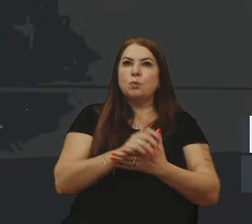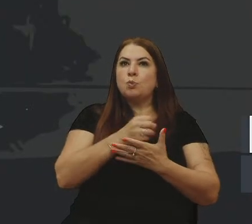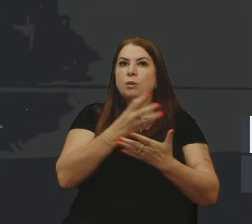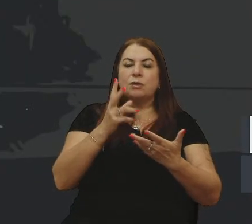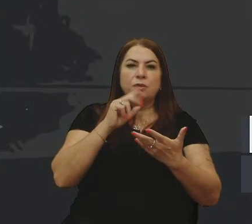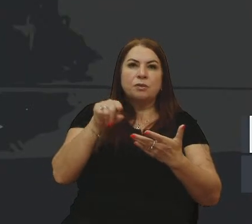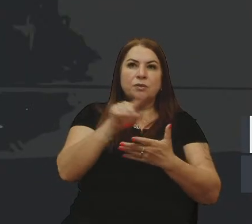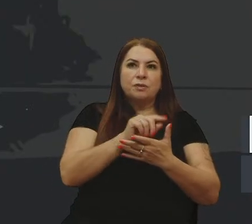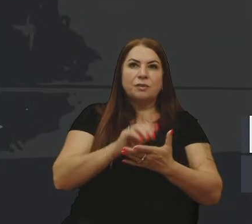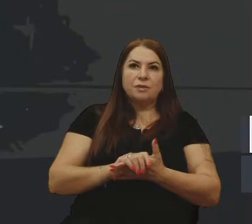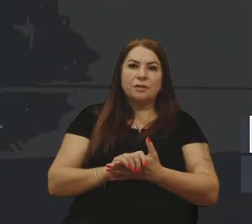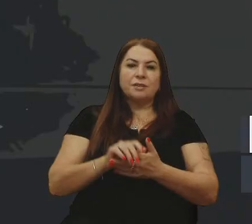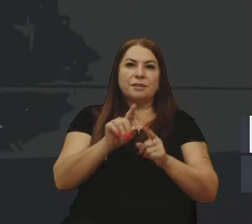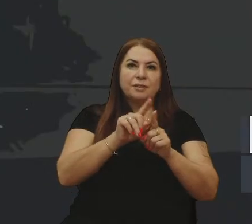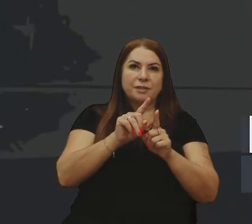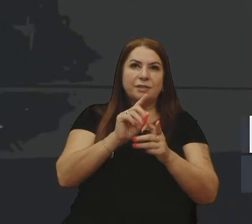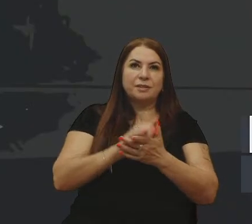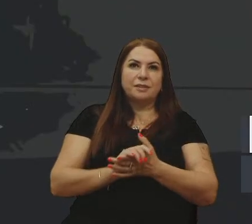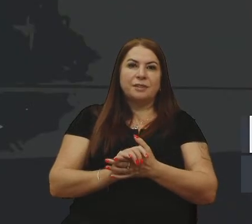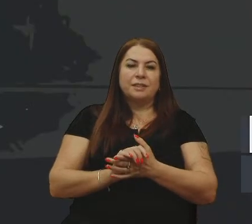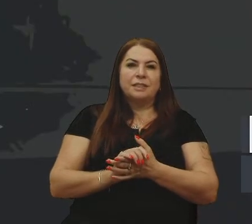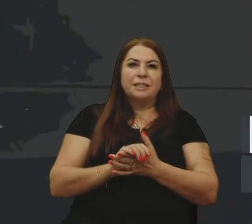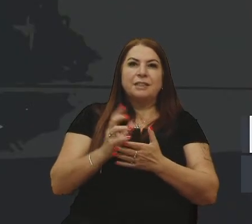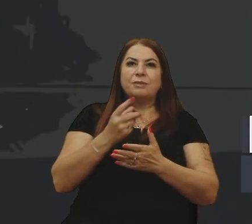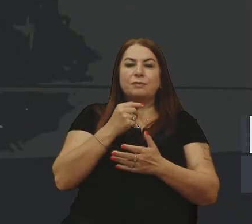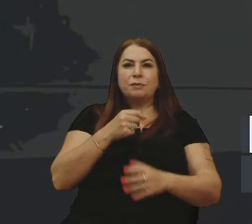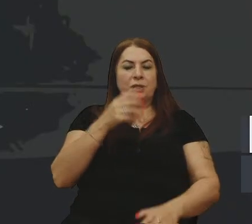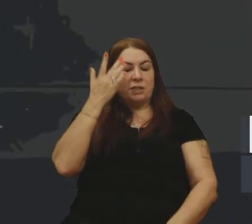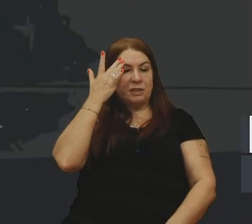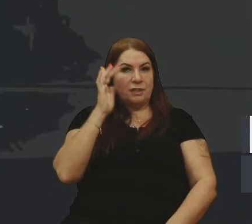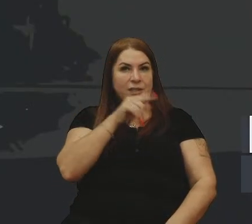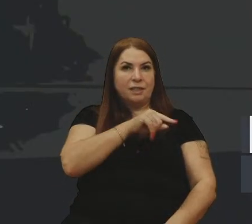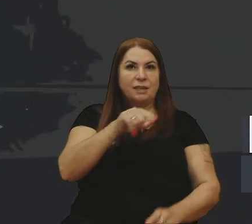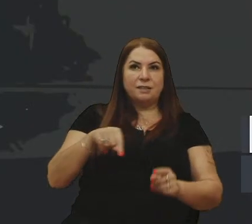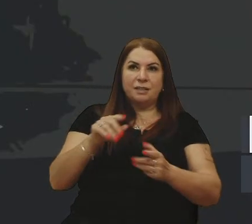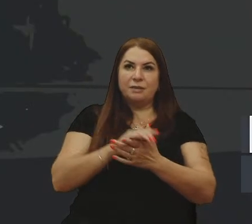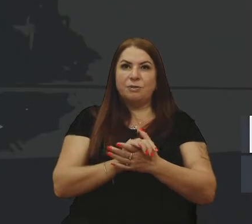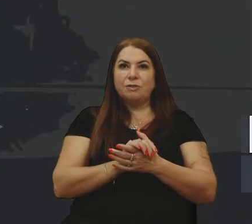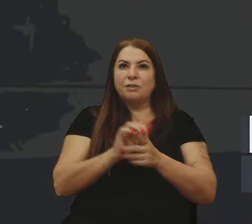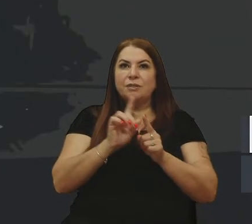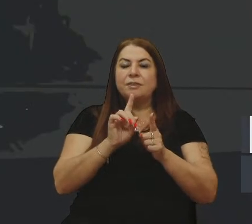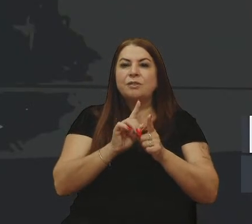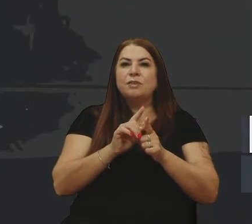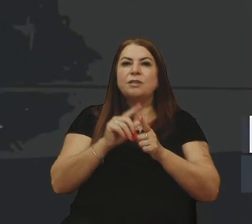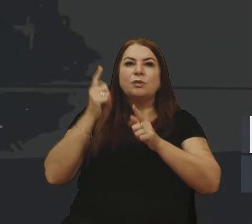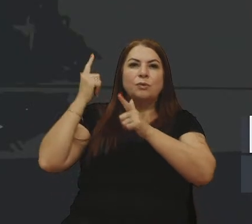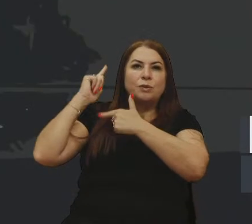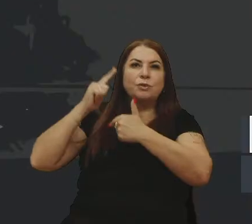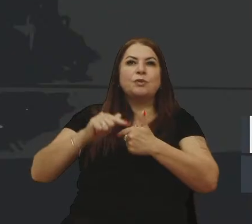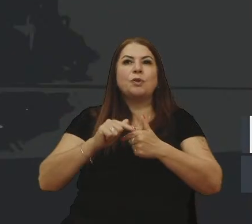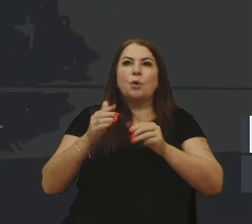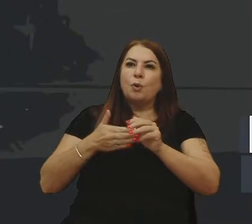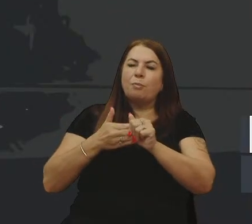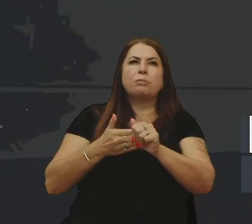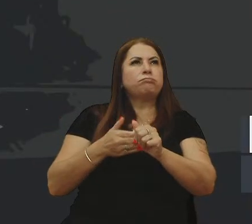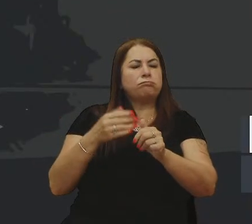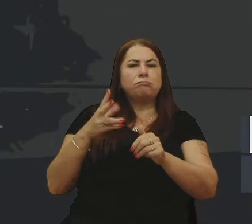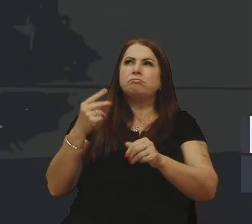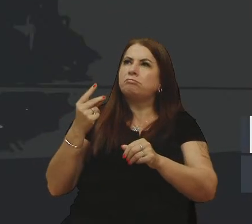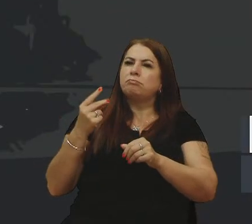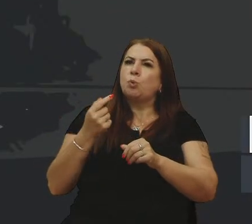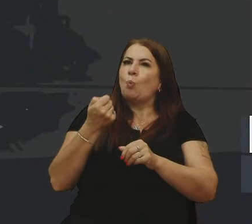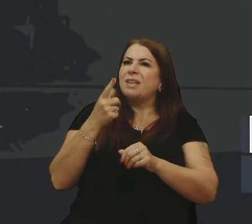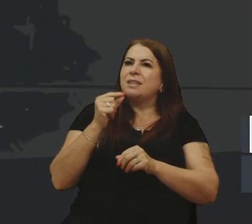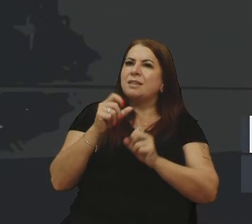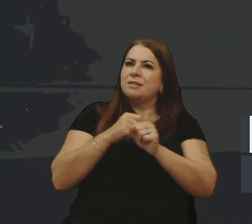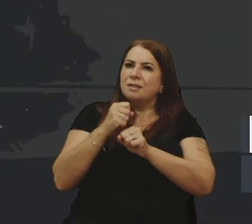comprou mistura de bolo aqui pela última vez, vocês vão me dizer, Alex, nem sei, né? Então, mas é um produto muito tradicional nosso, ele nos acompanha já faz quase 10